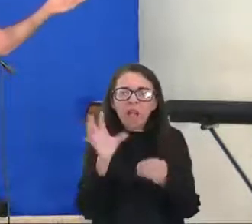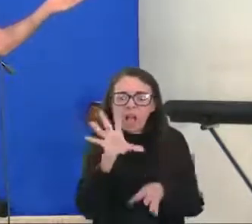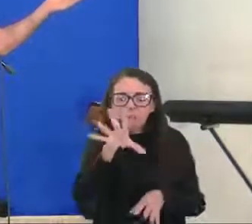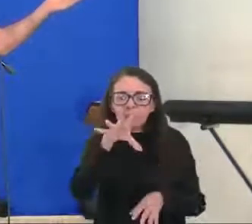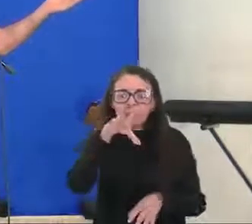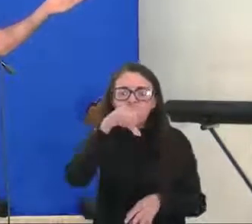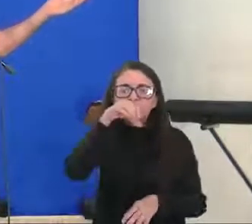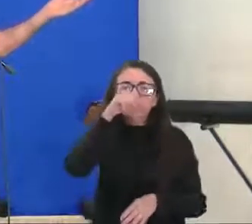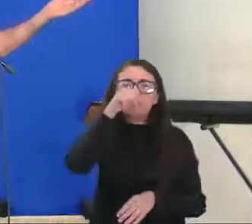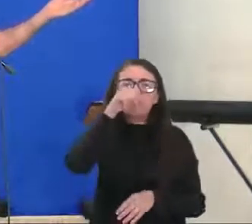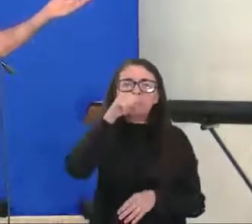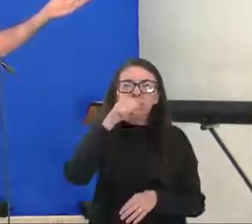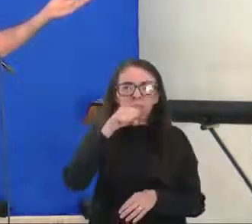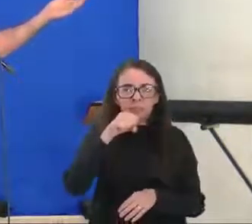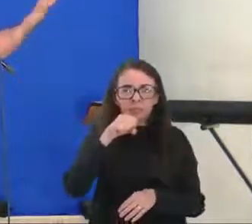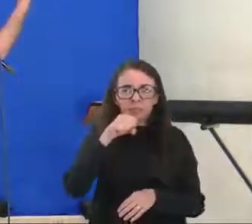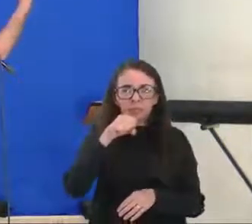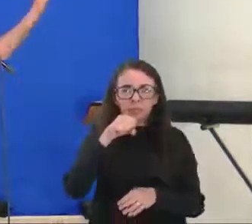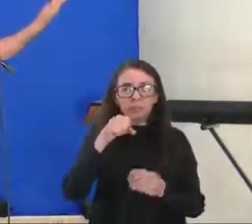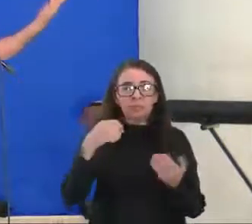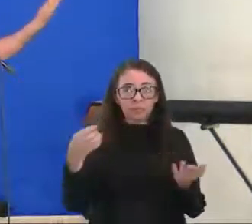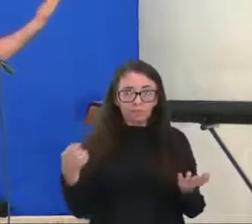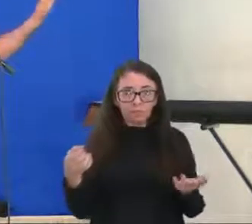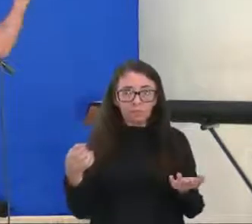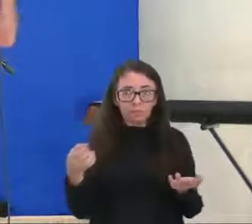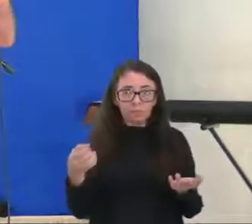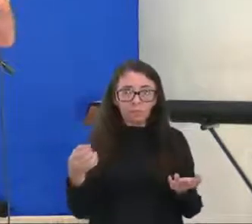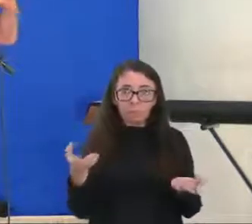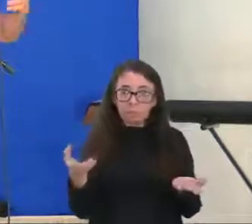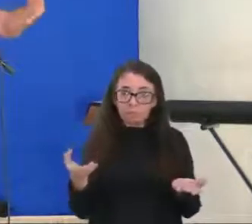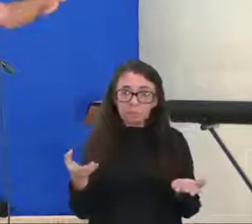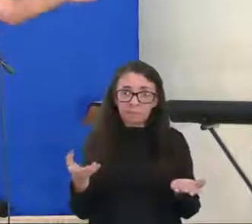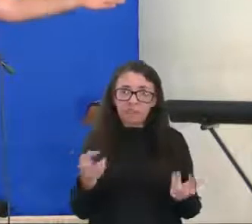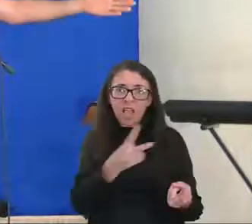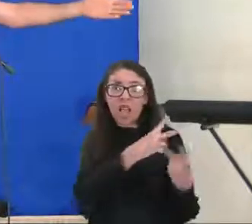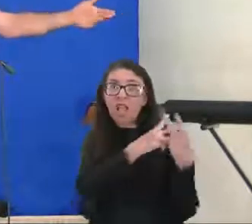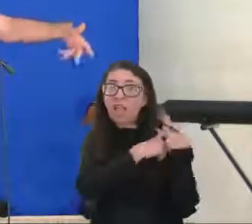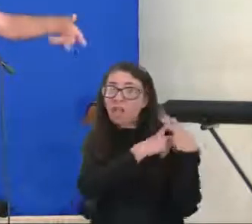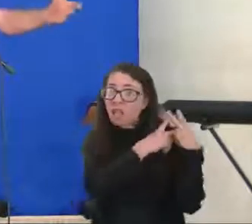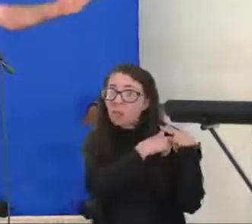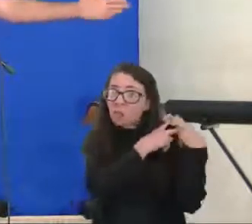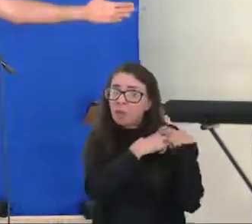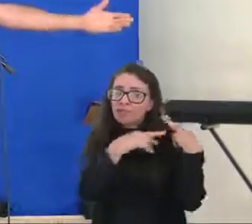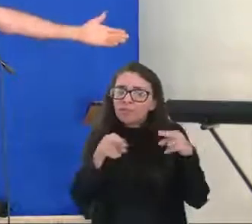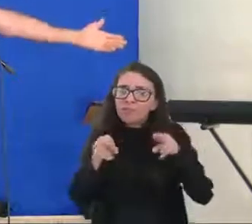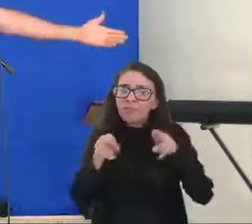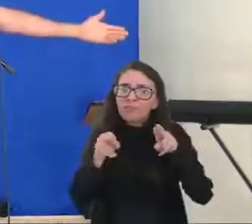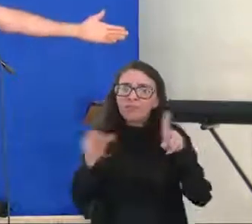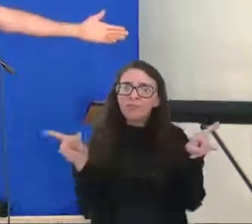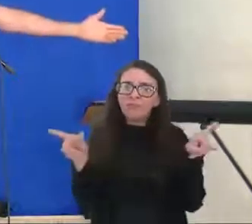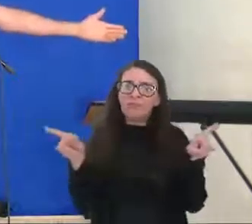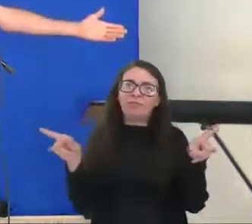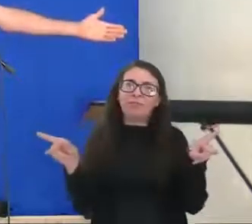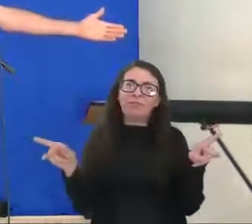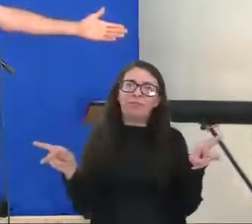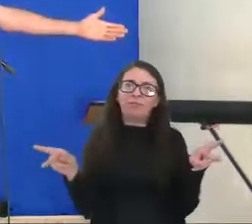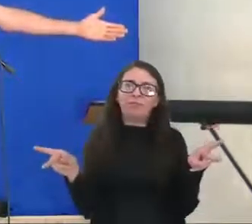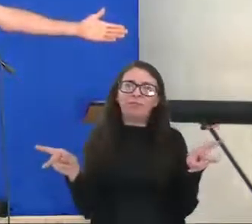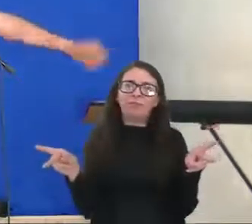promove para algo que você deseja. Mas será que é o desejo dele? É Ele que estabelece o desejo das pessoas, as funções do corpo.